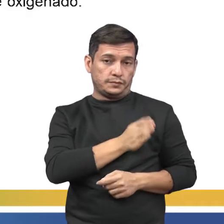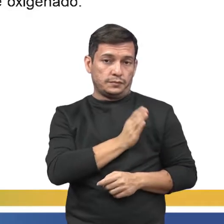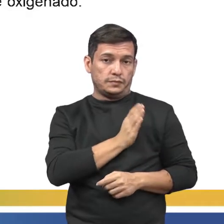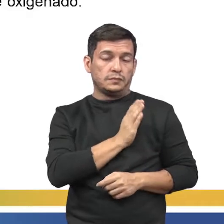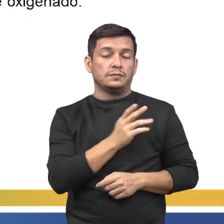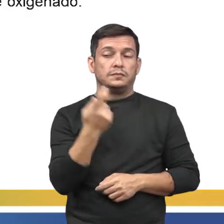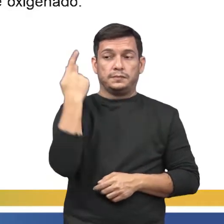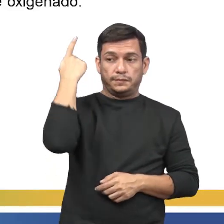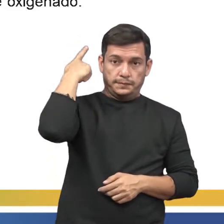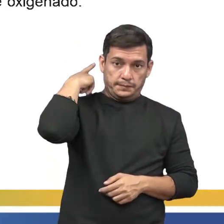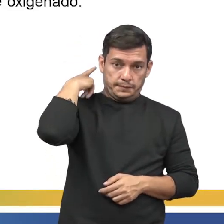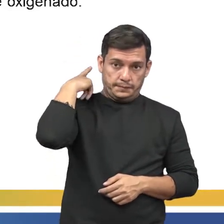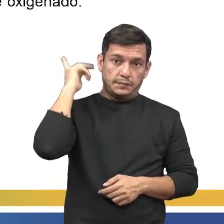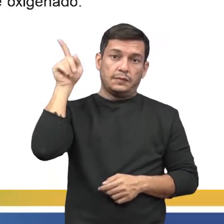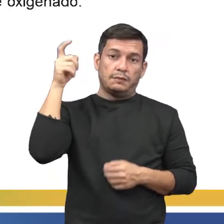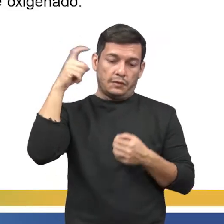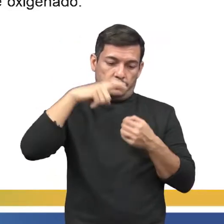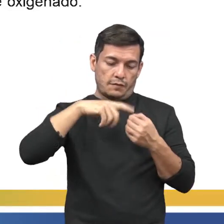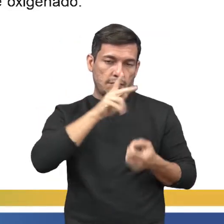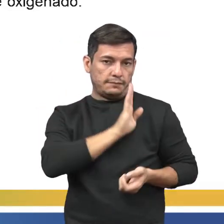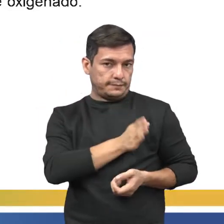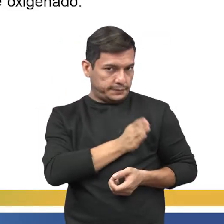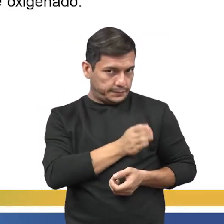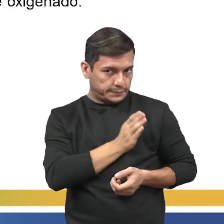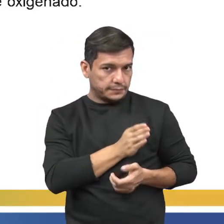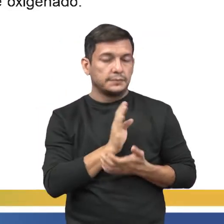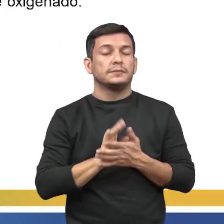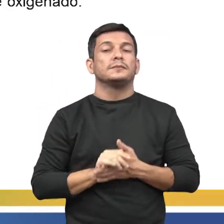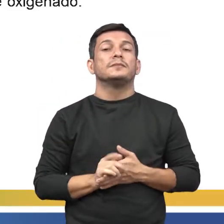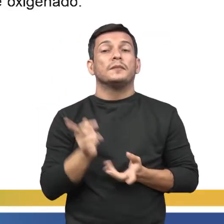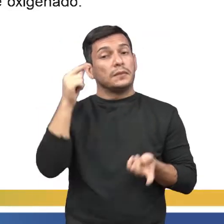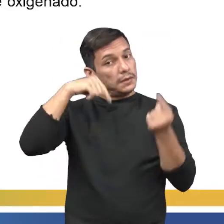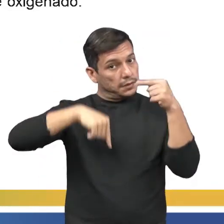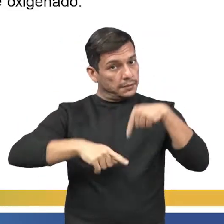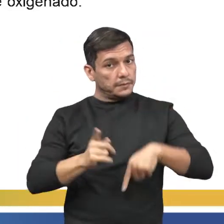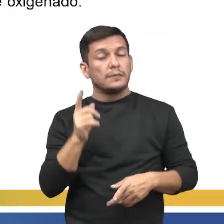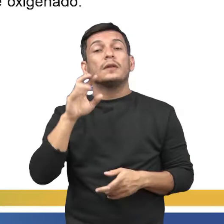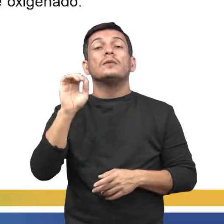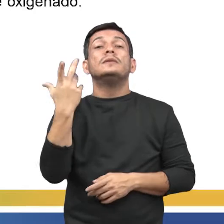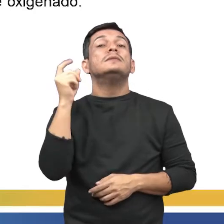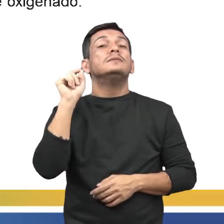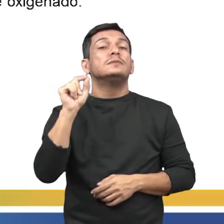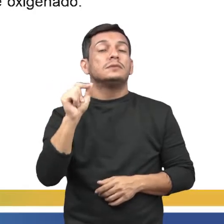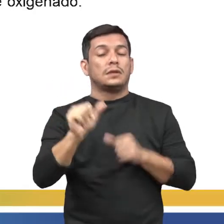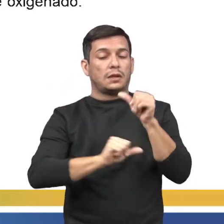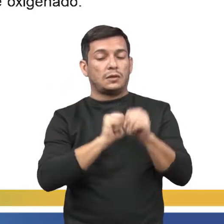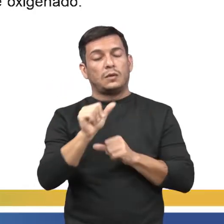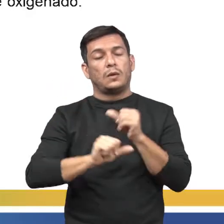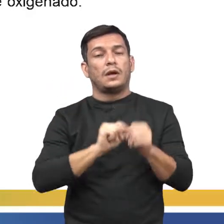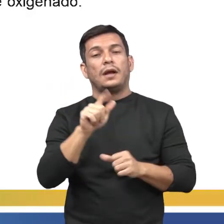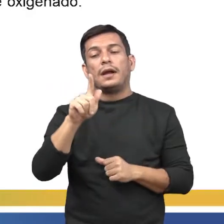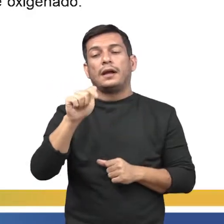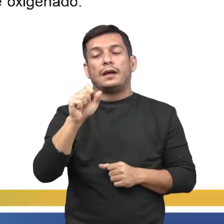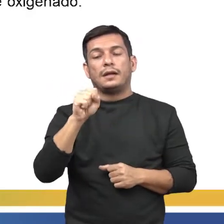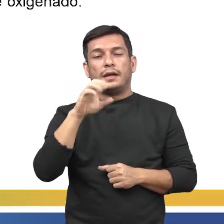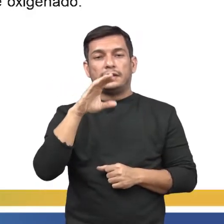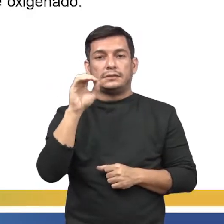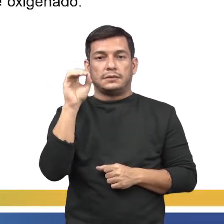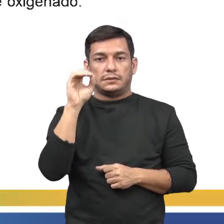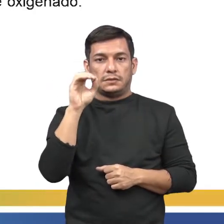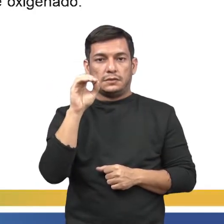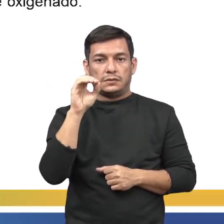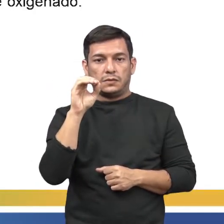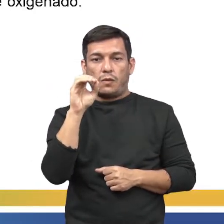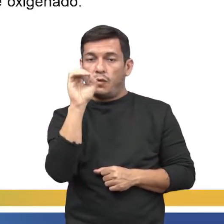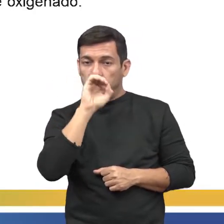para o pulmão e de volta para o coração. Nessa circulação, ocorrem as trocas gasosas de gás carbônico